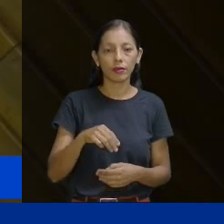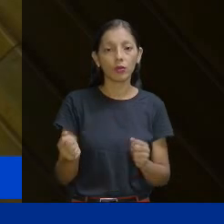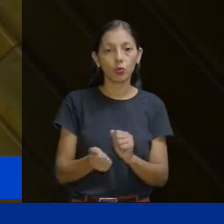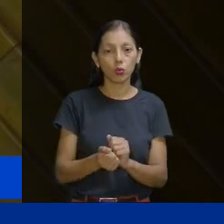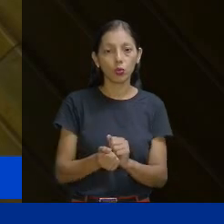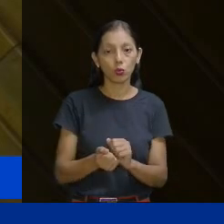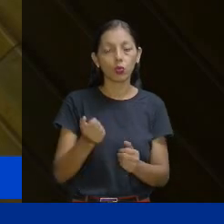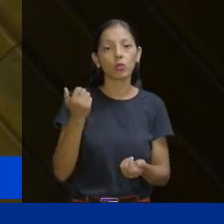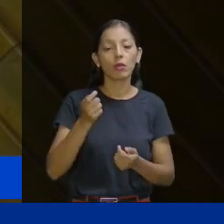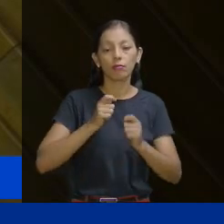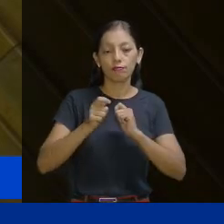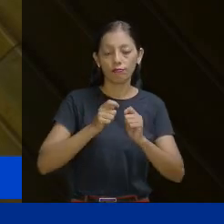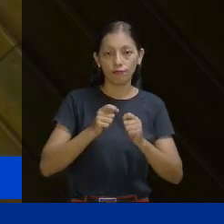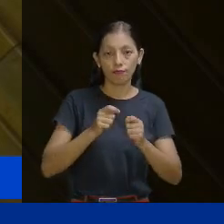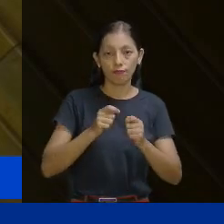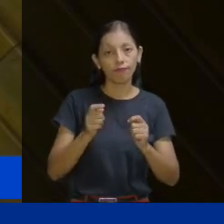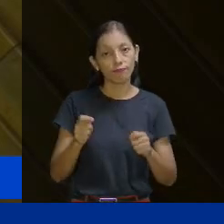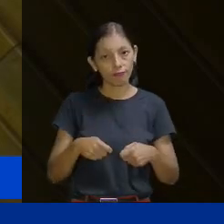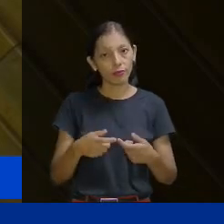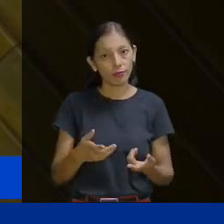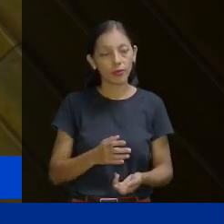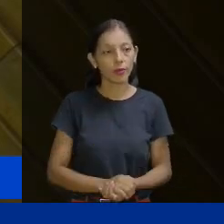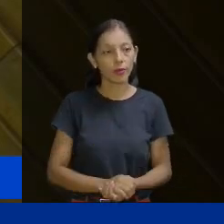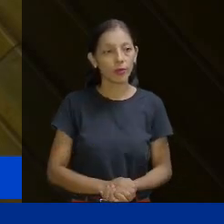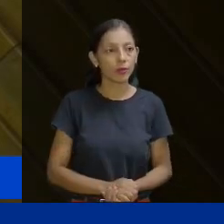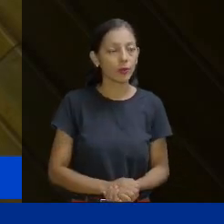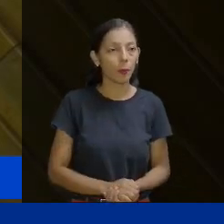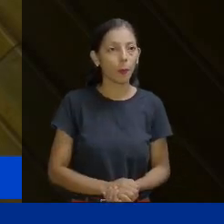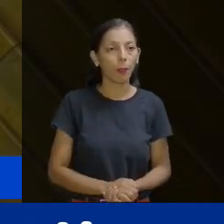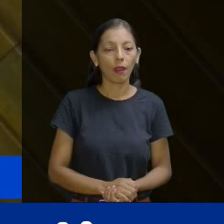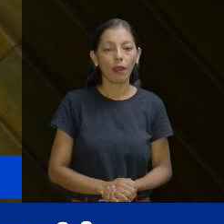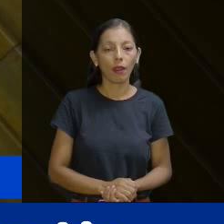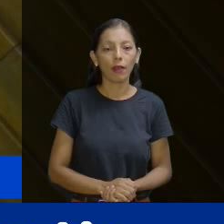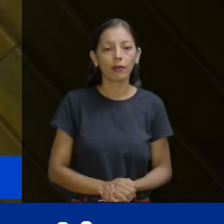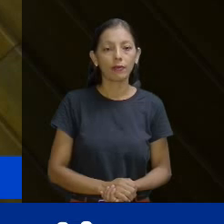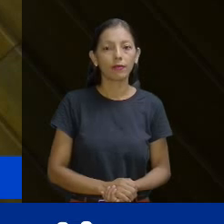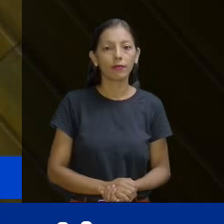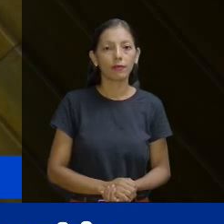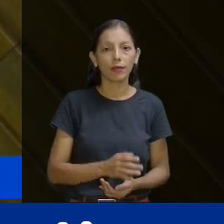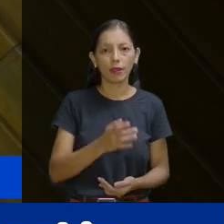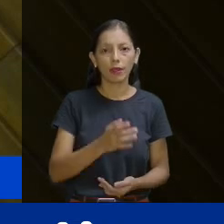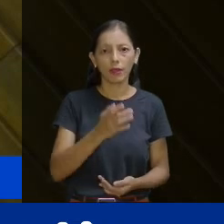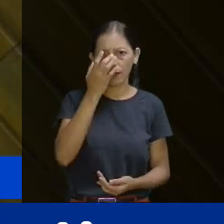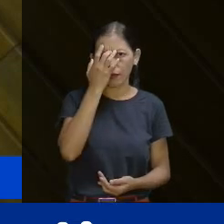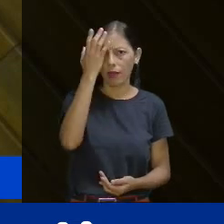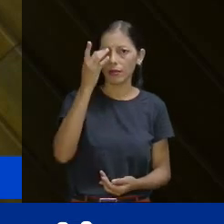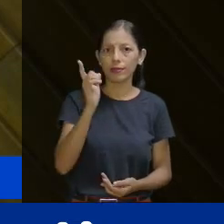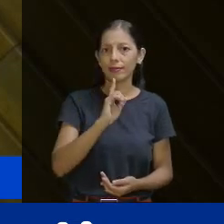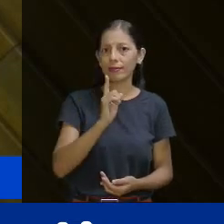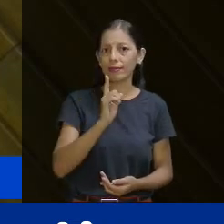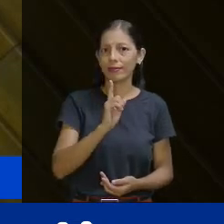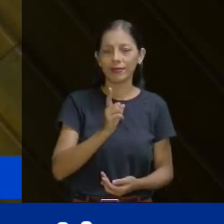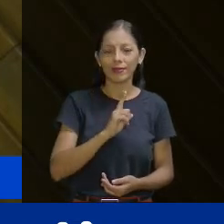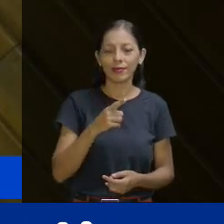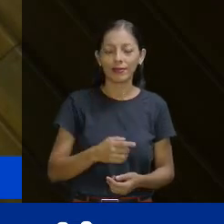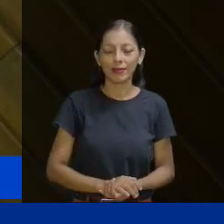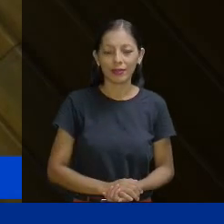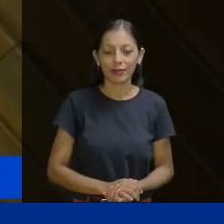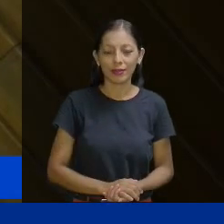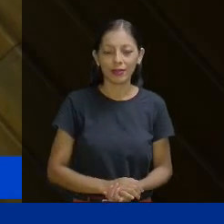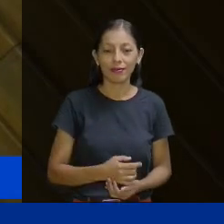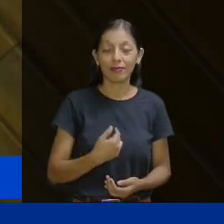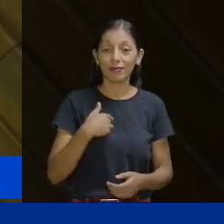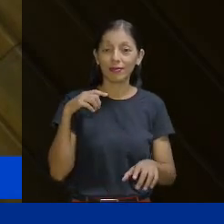É uma função que, inclusive, é um grande desafio para mim, que eu sou uma pessoa que tive a